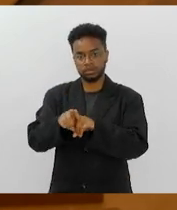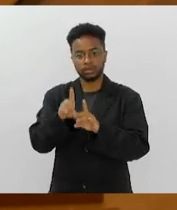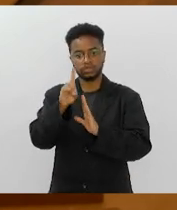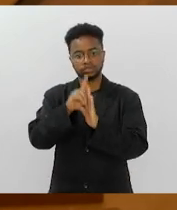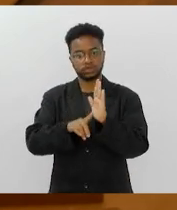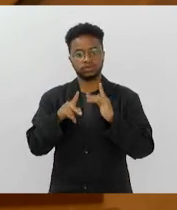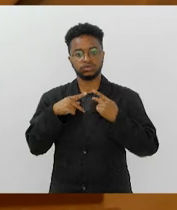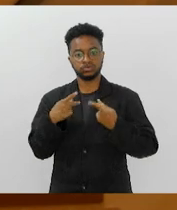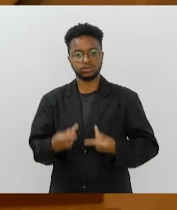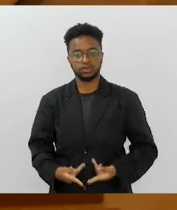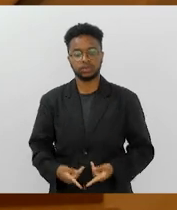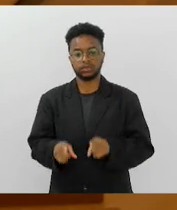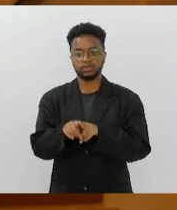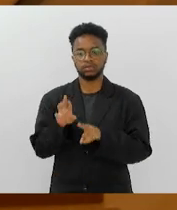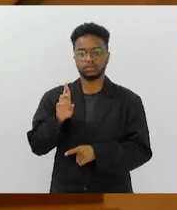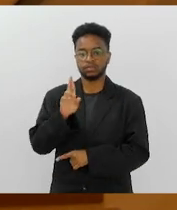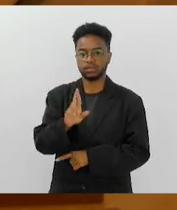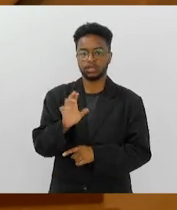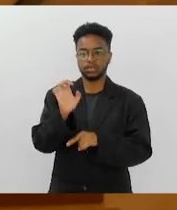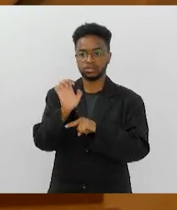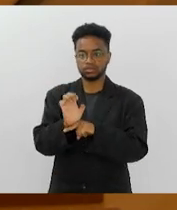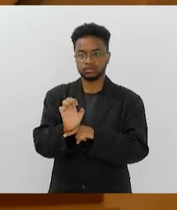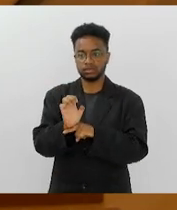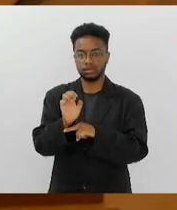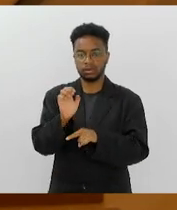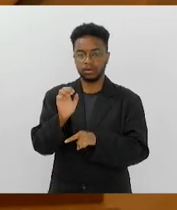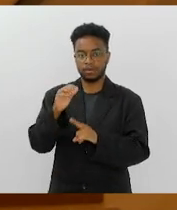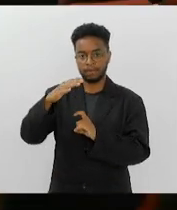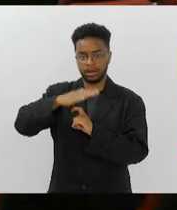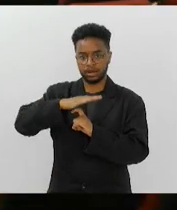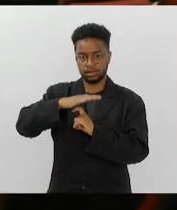representando o Estado do Pará. Desculpa, Paraná.